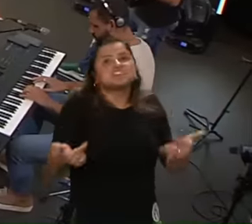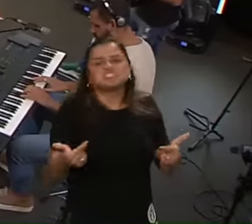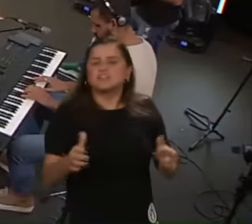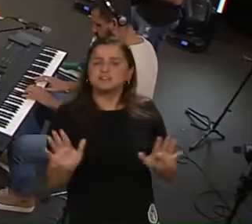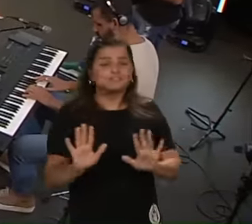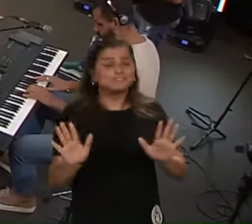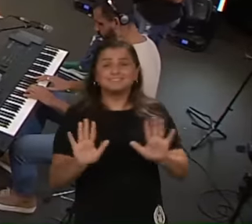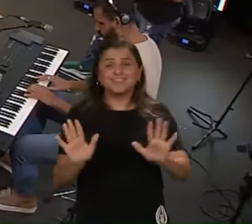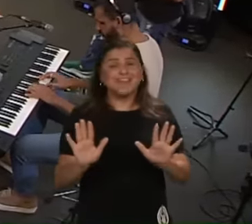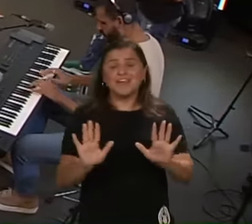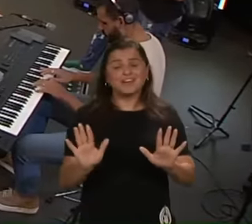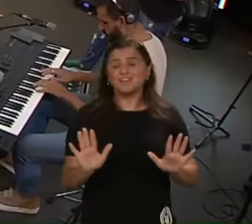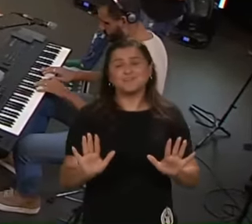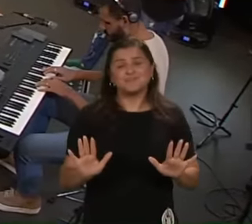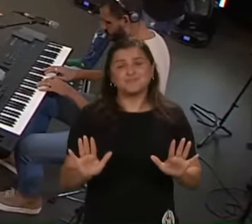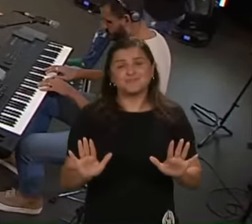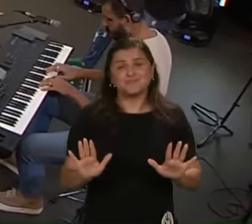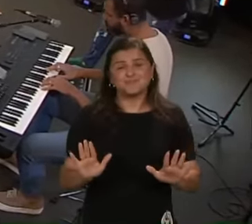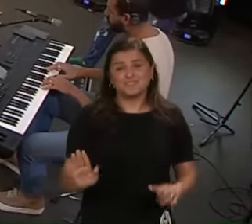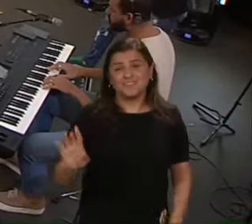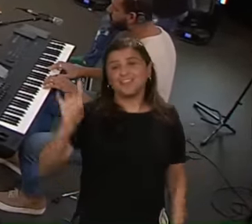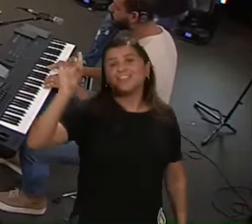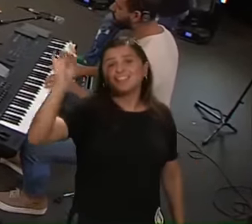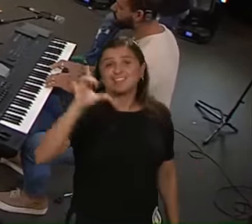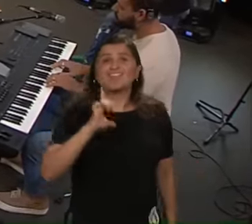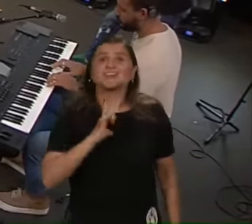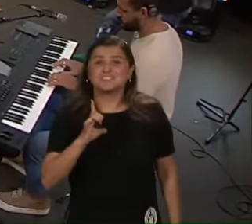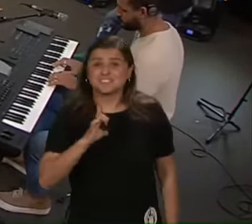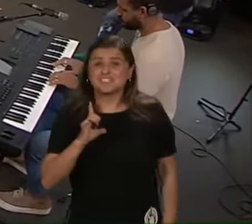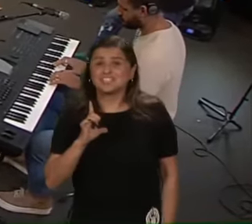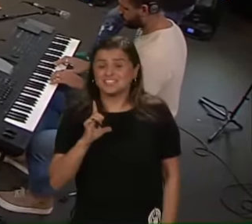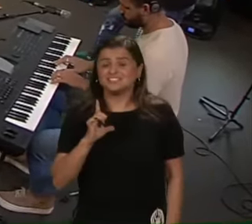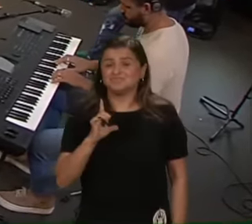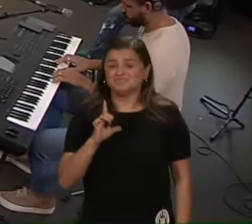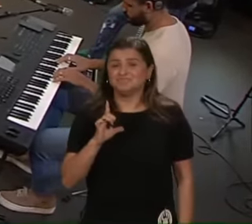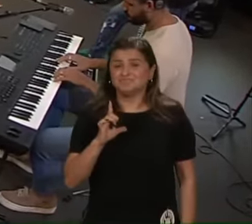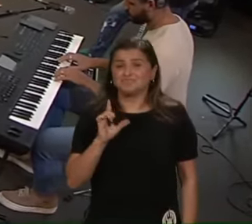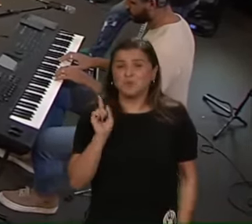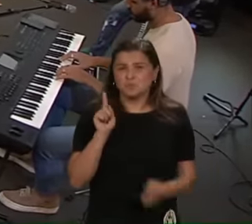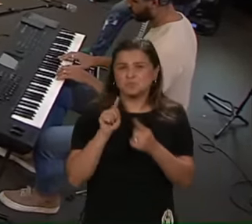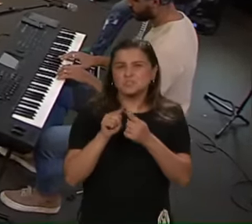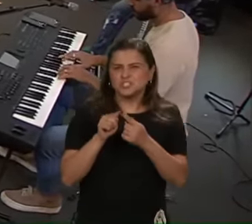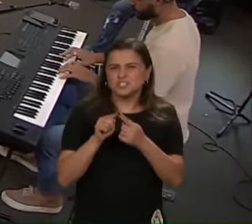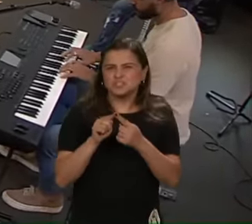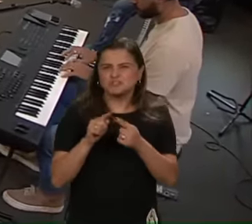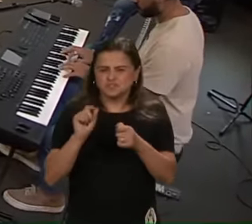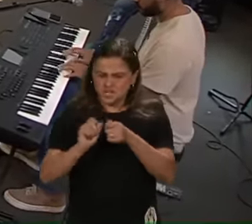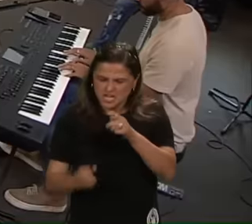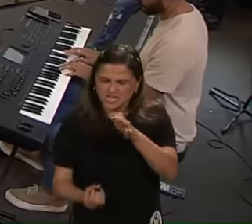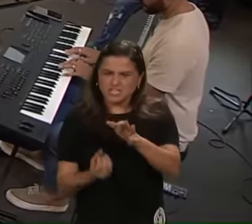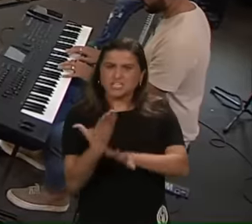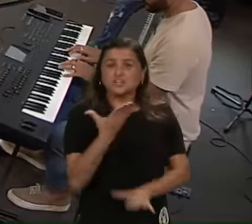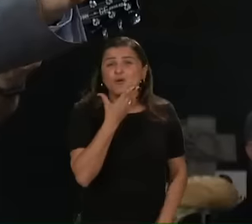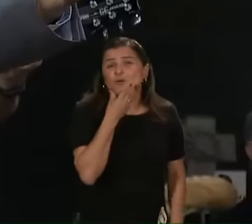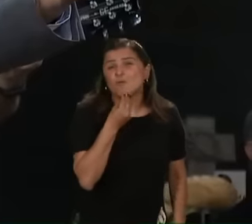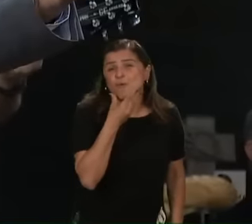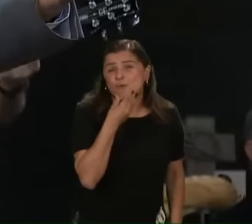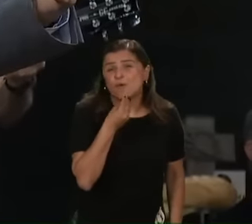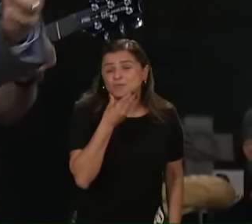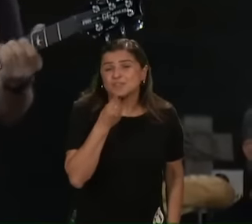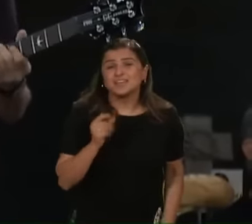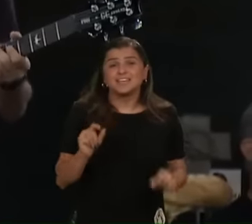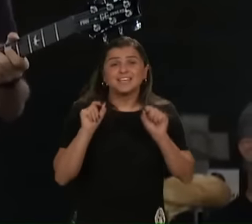entreter. Nada disso. Deus fez o homem porque Deus quis dividir